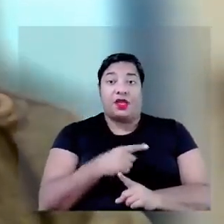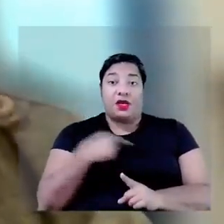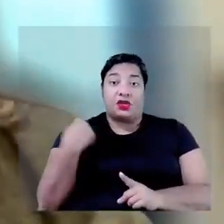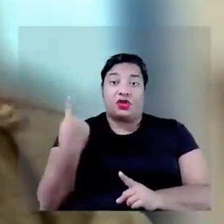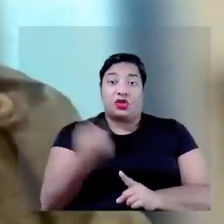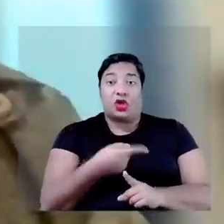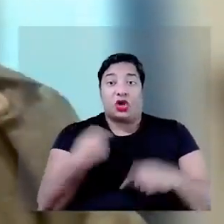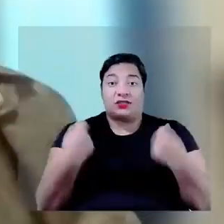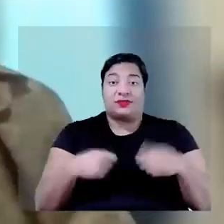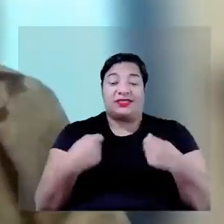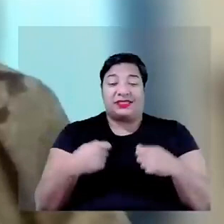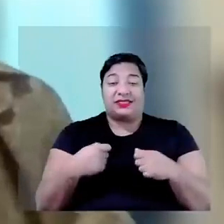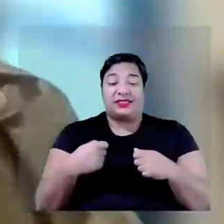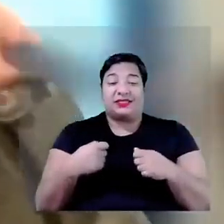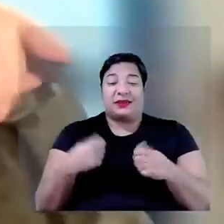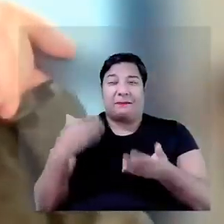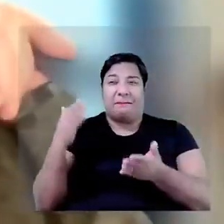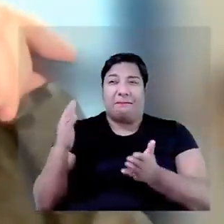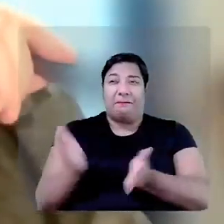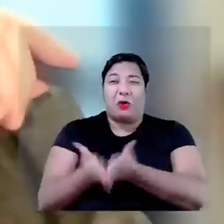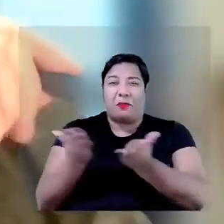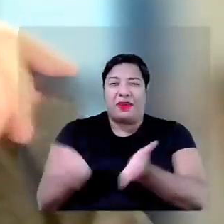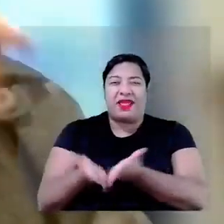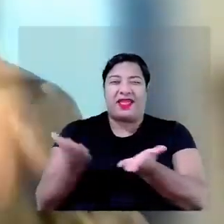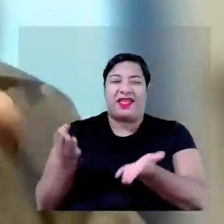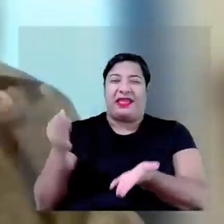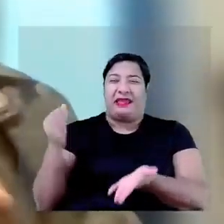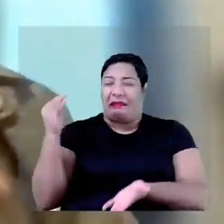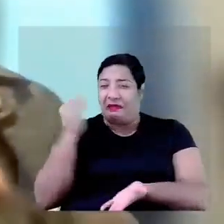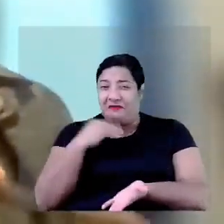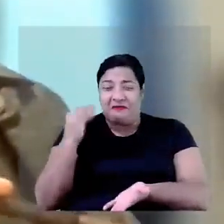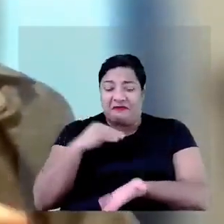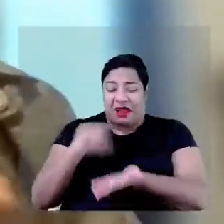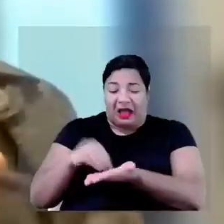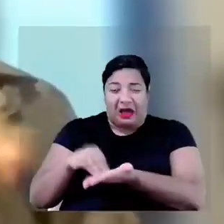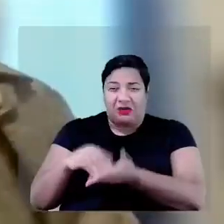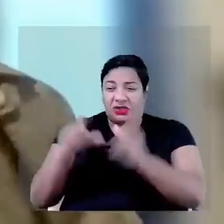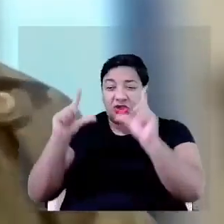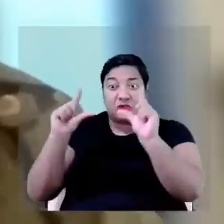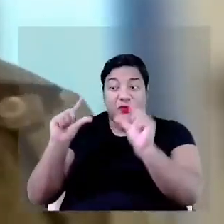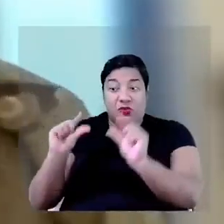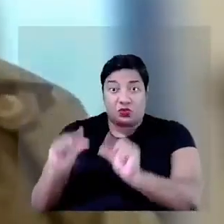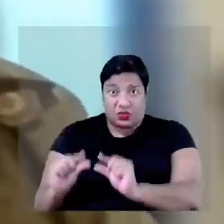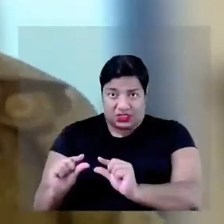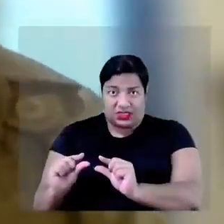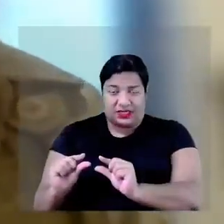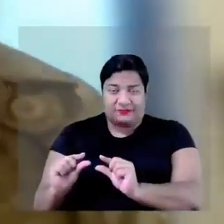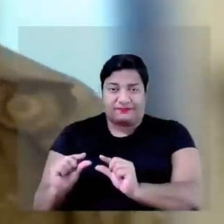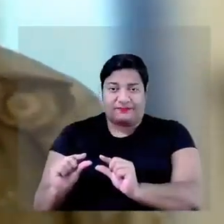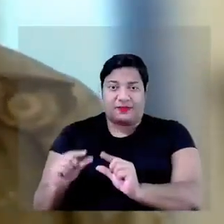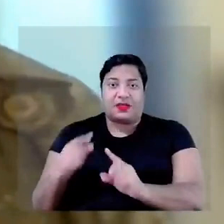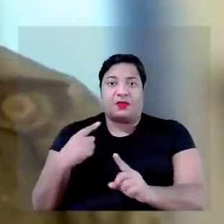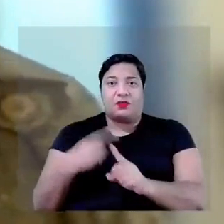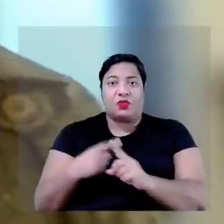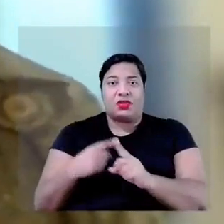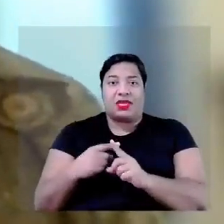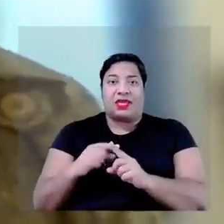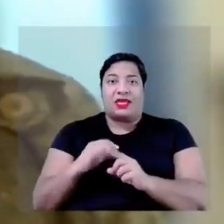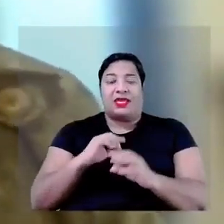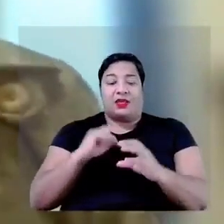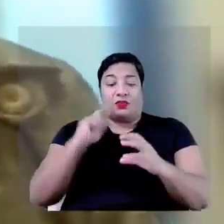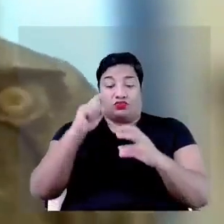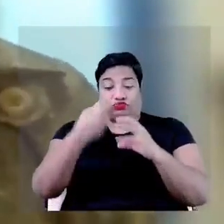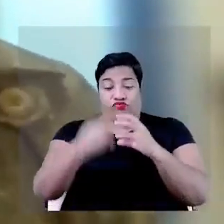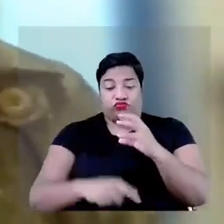a vulnerabilidade, diminuir a exposição para diminuir o risco. Porque a conta do aquecimento